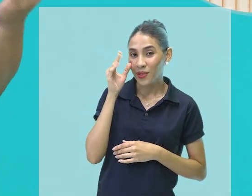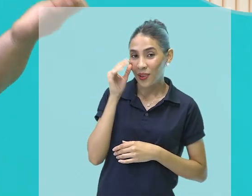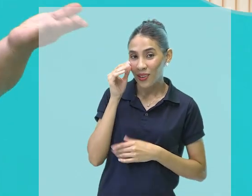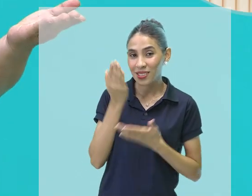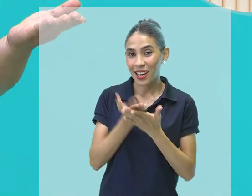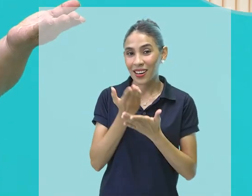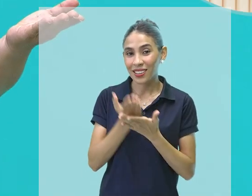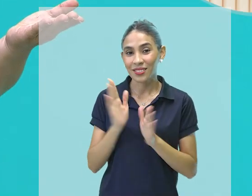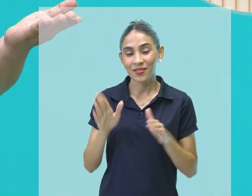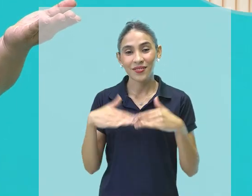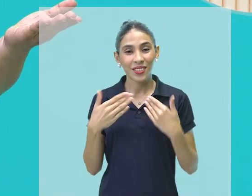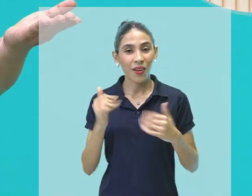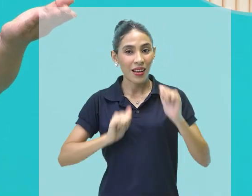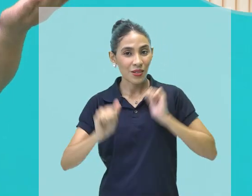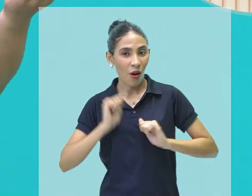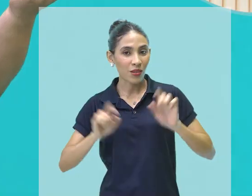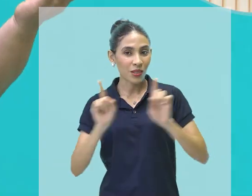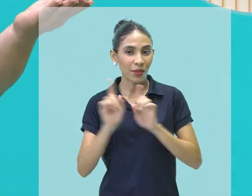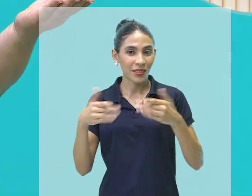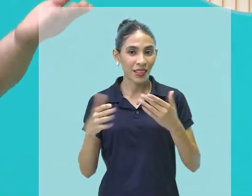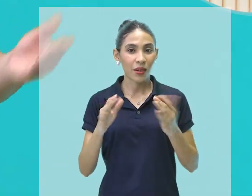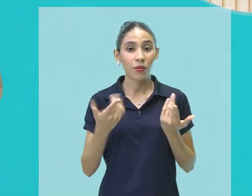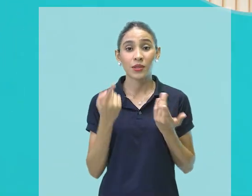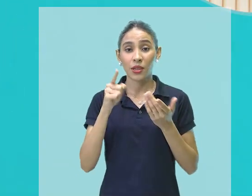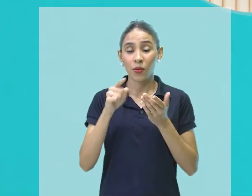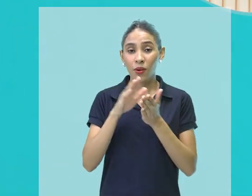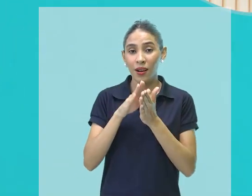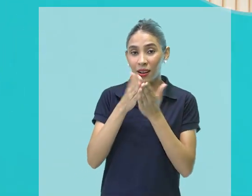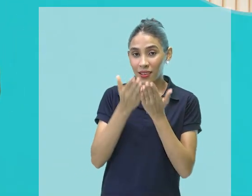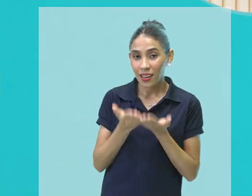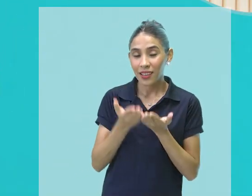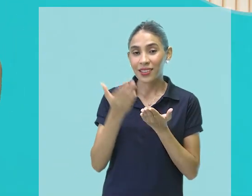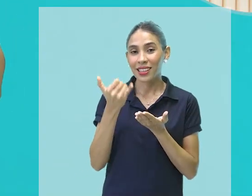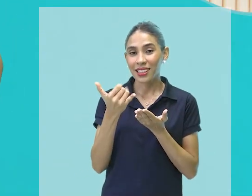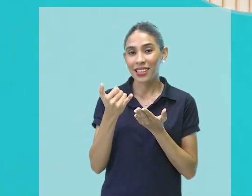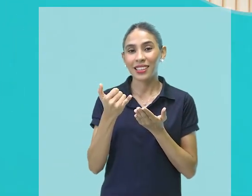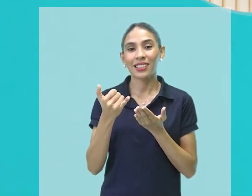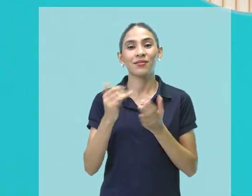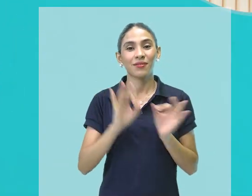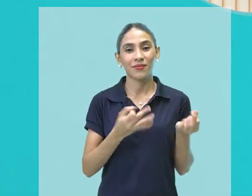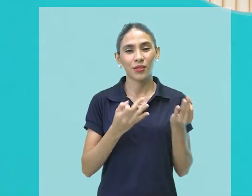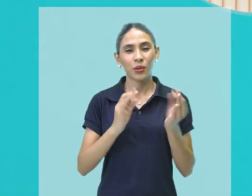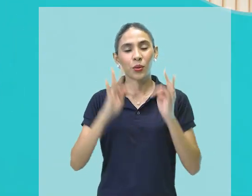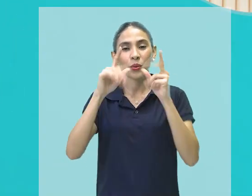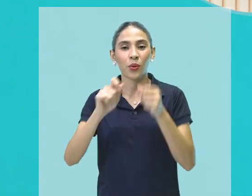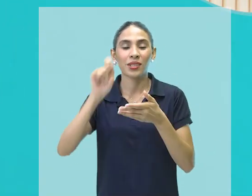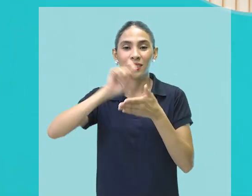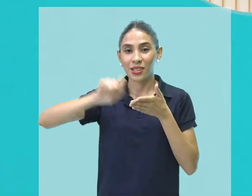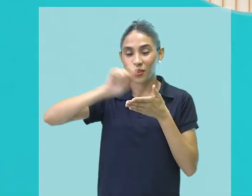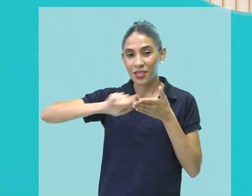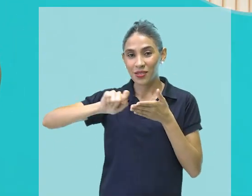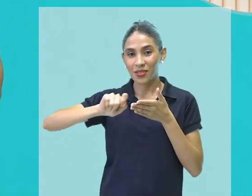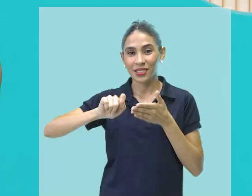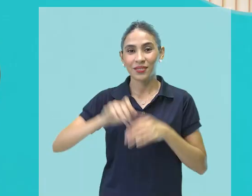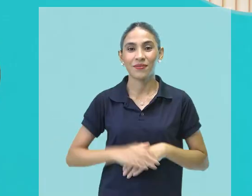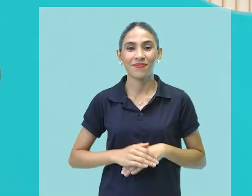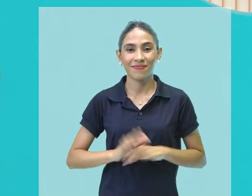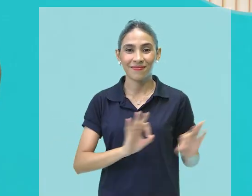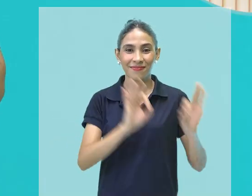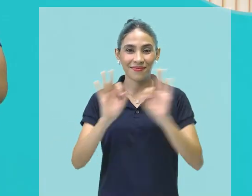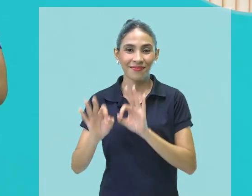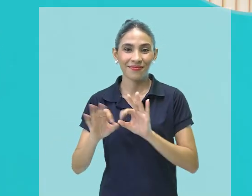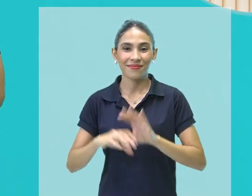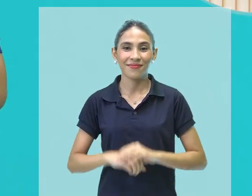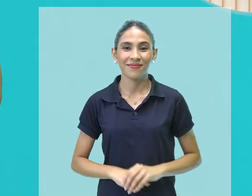estão curiosos por essa aula? Ansiosos? Então pegue o seu caderno, a sua caneta, o seu lápis, façam as suas